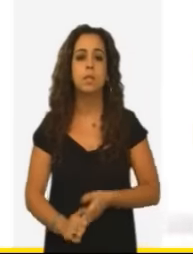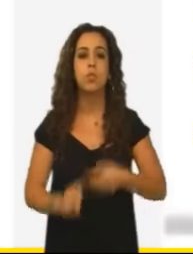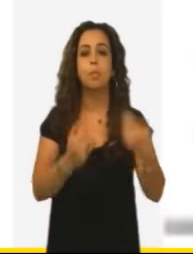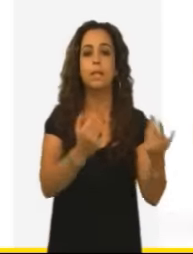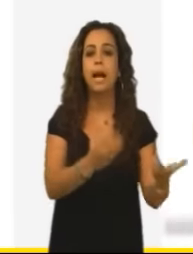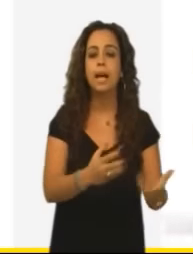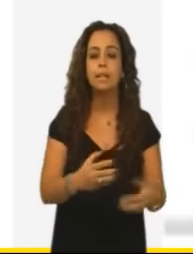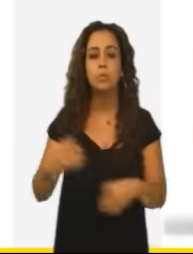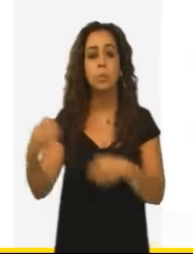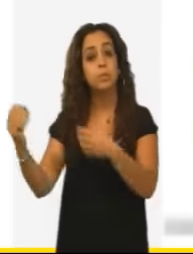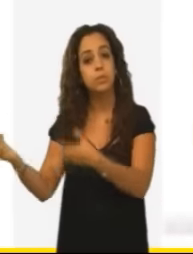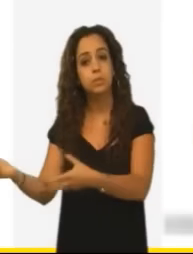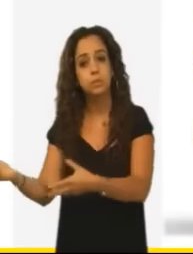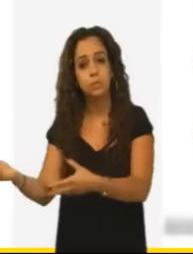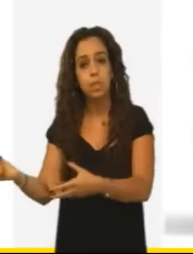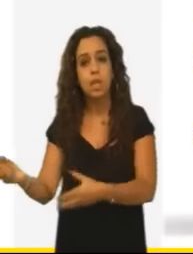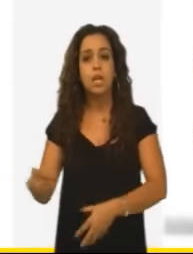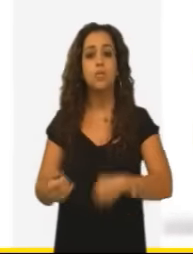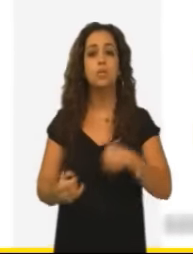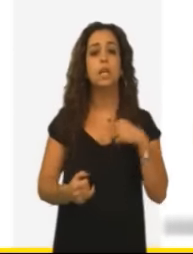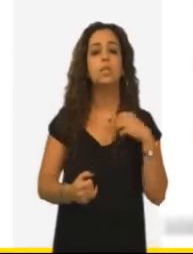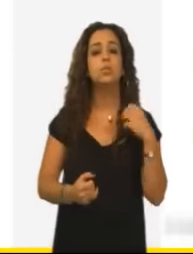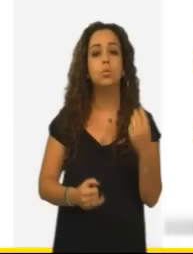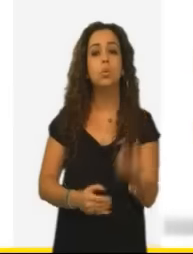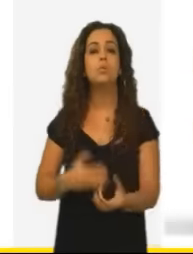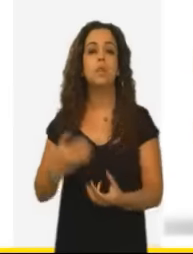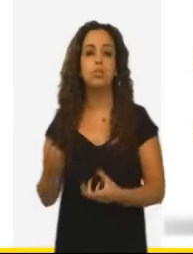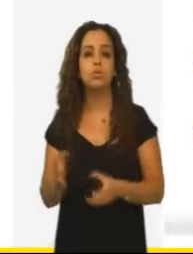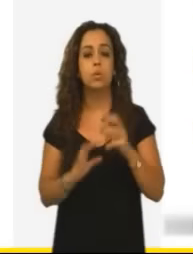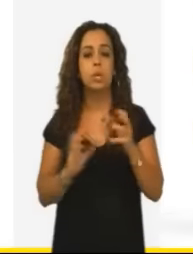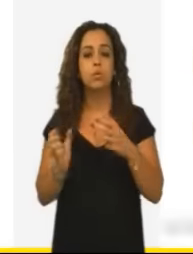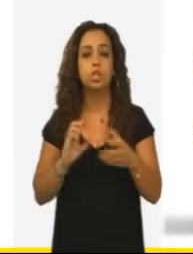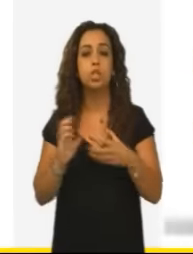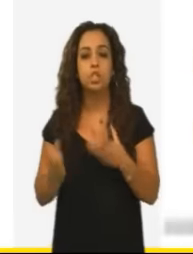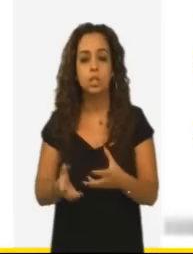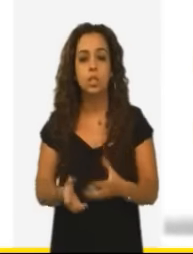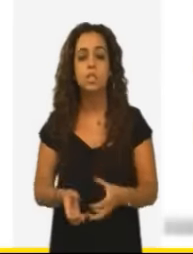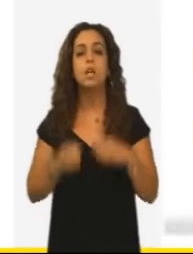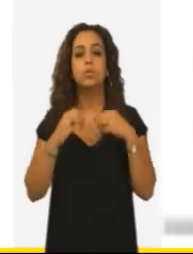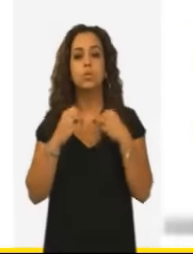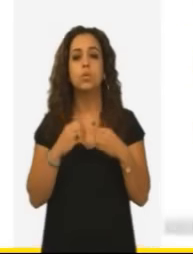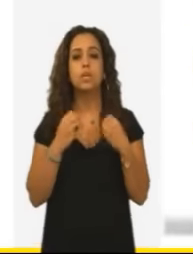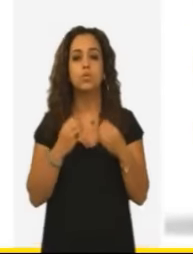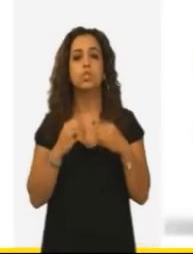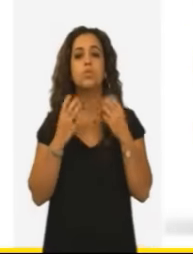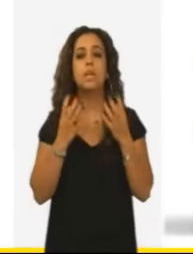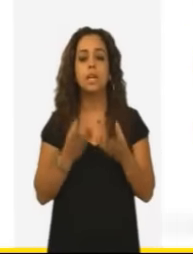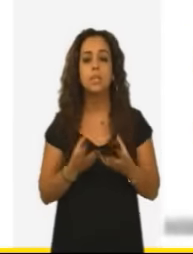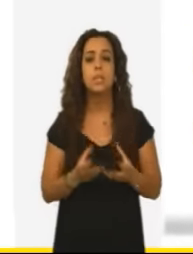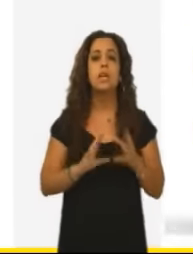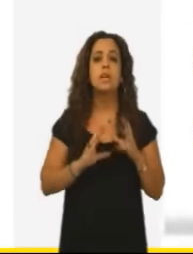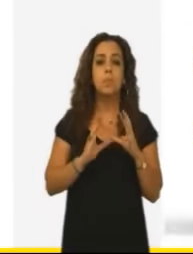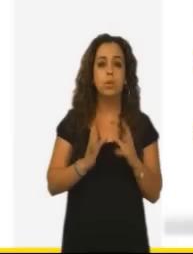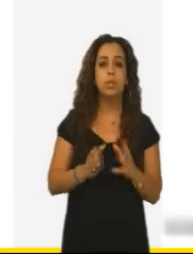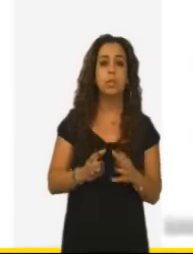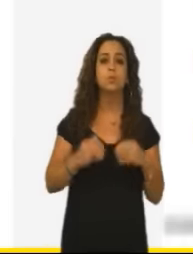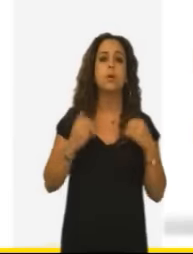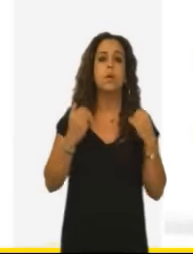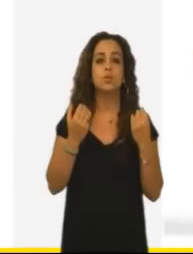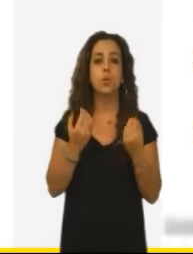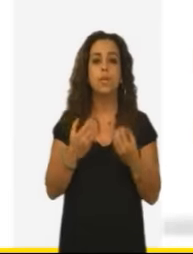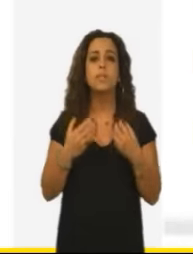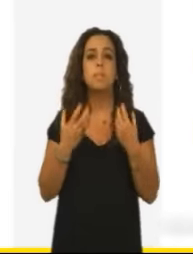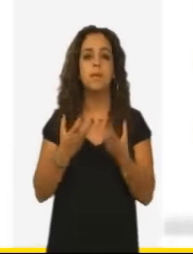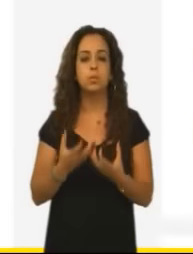para vocês que eu comi carne e eu bebi vinho, eu vou ter duas orações distintas, duas orações diferentes e,